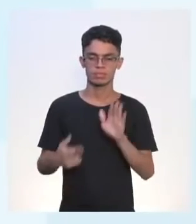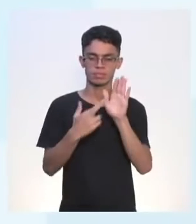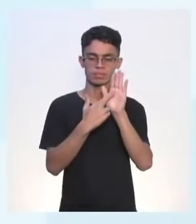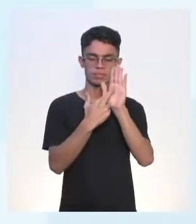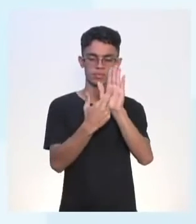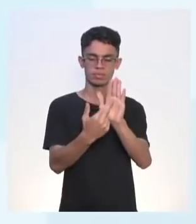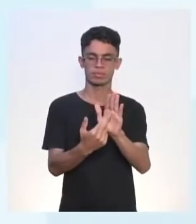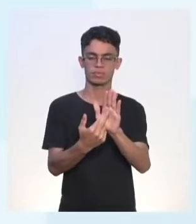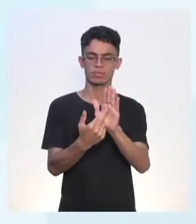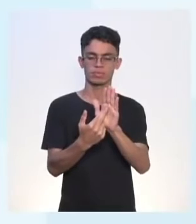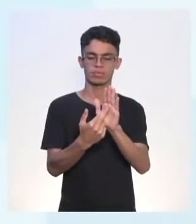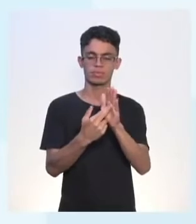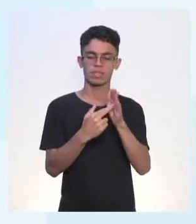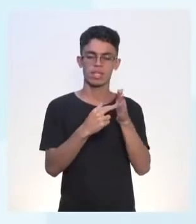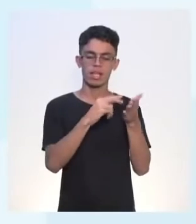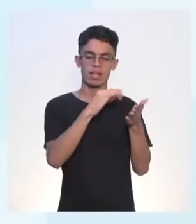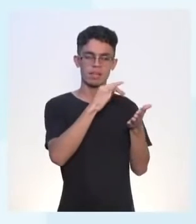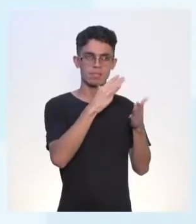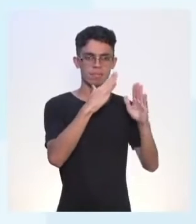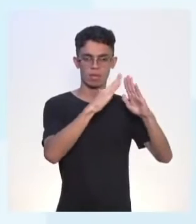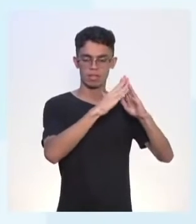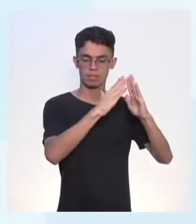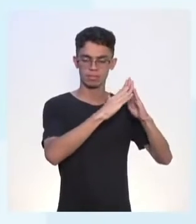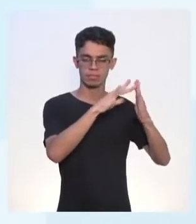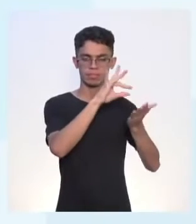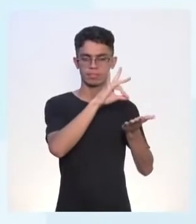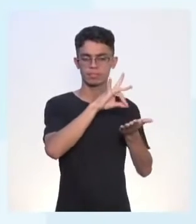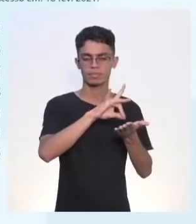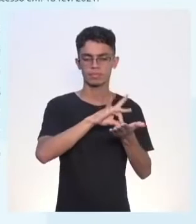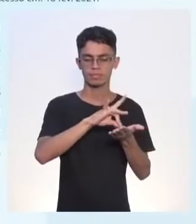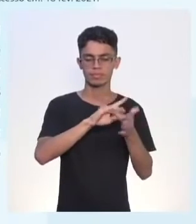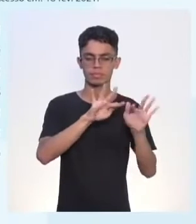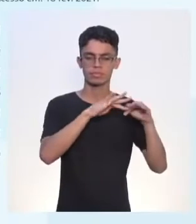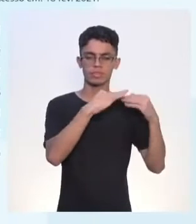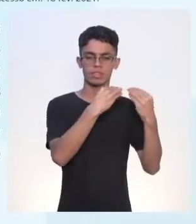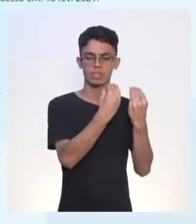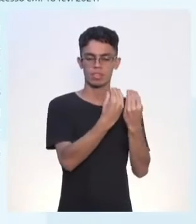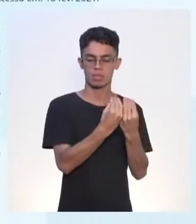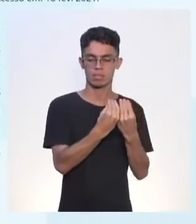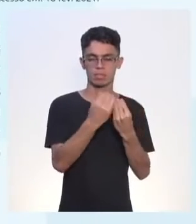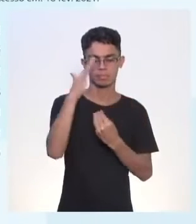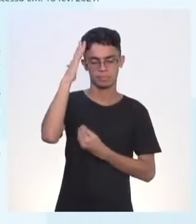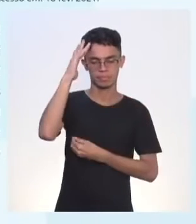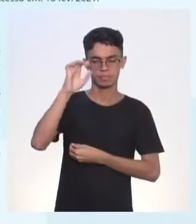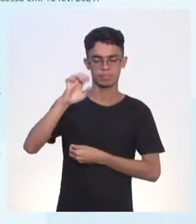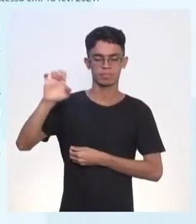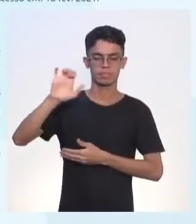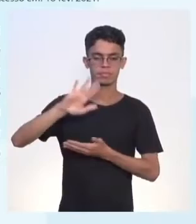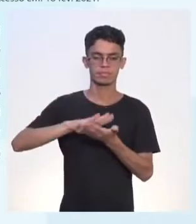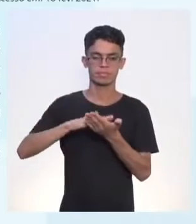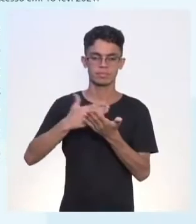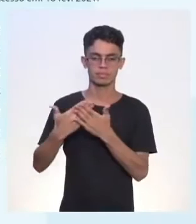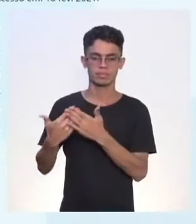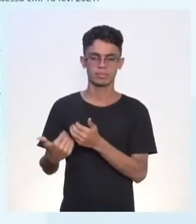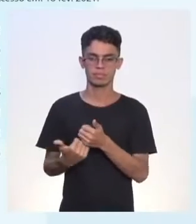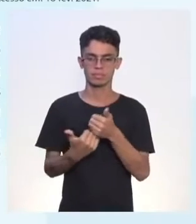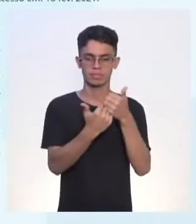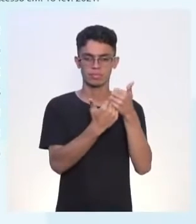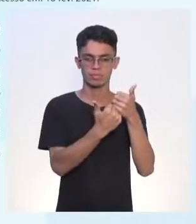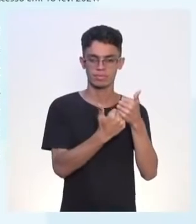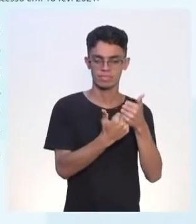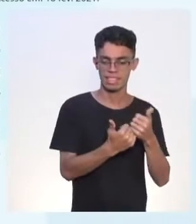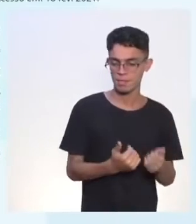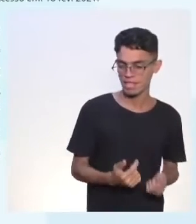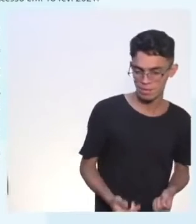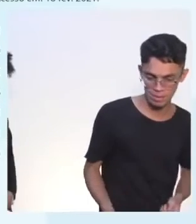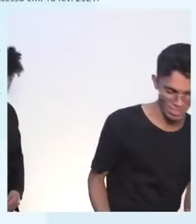aí a Casa Real de famílias europeias. E aí nós temos uma substituição